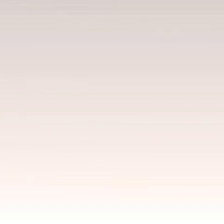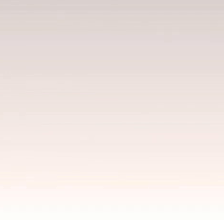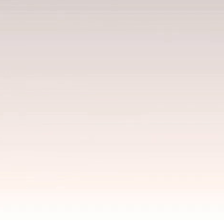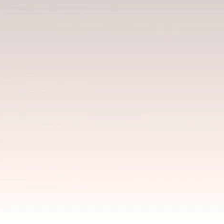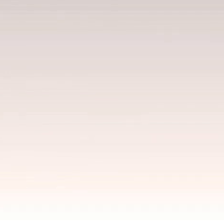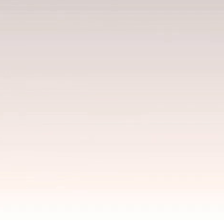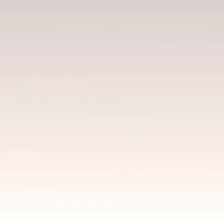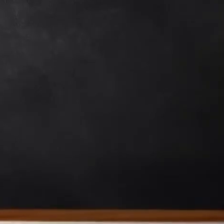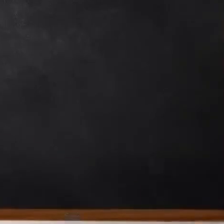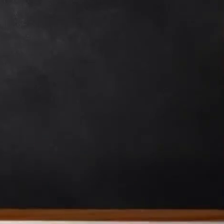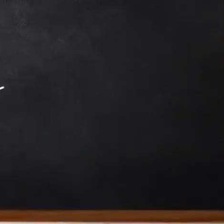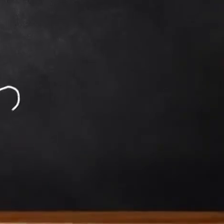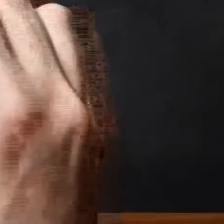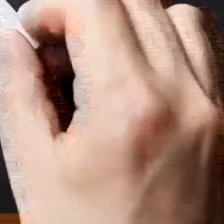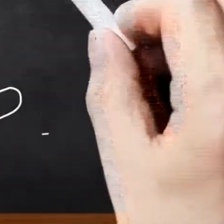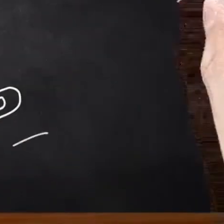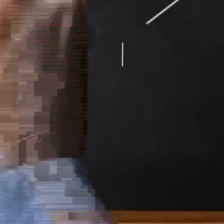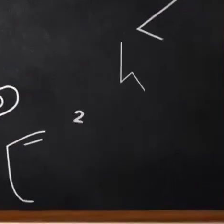Tchau, tchau.